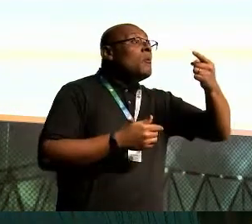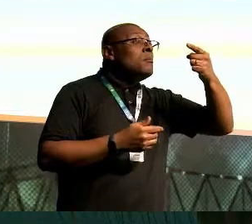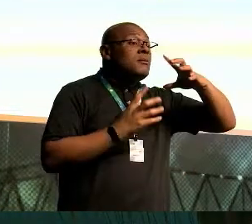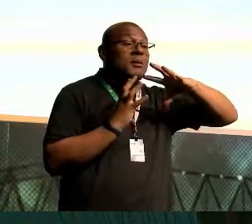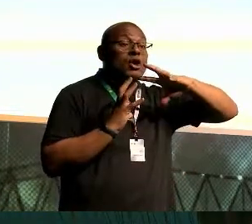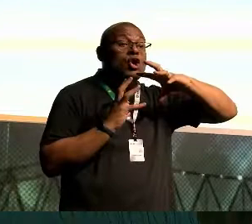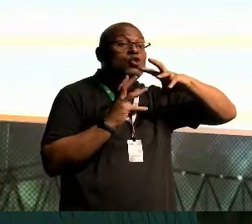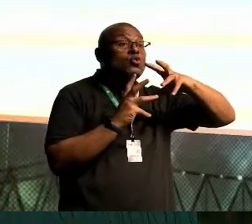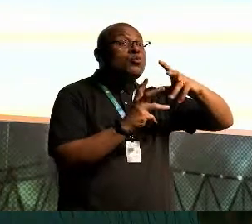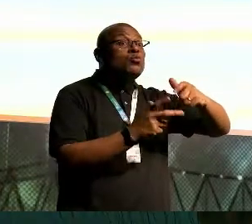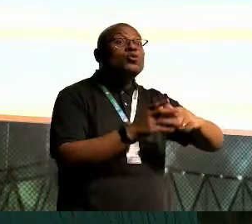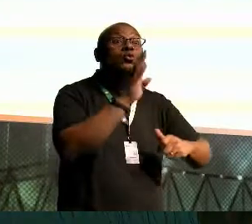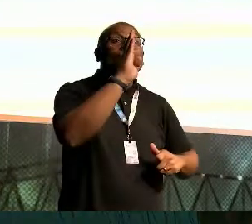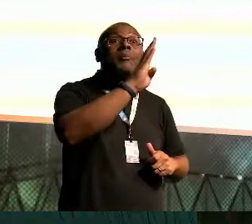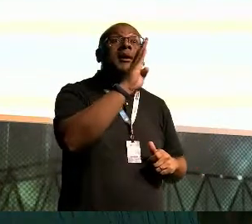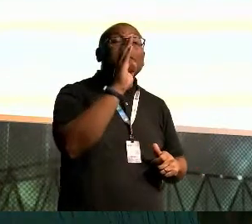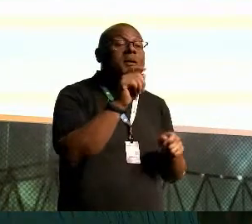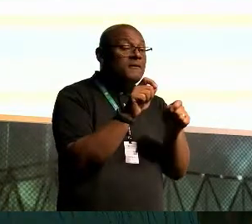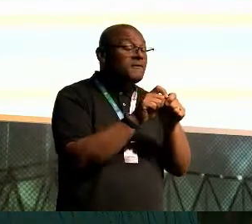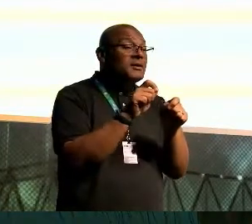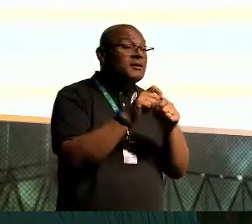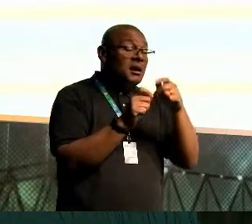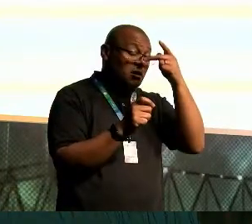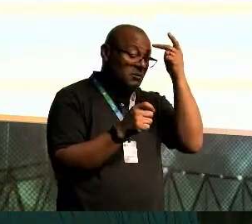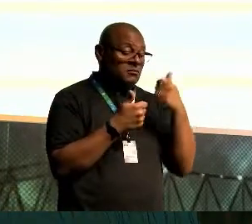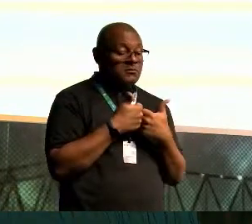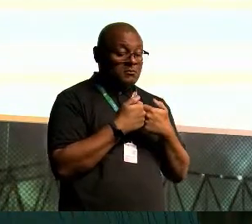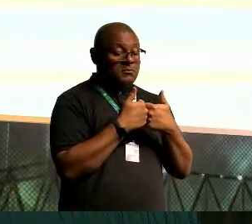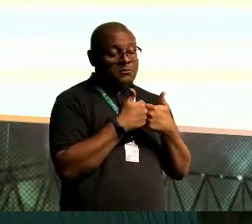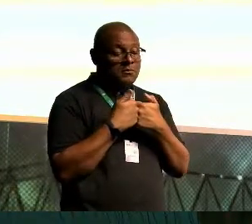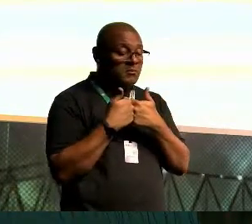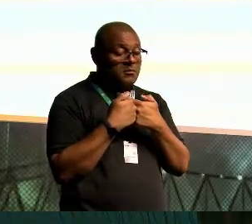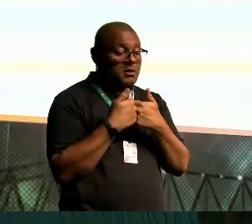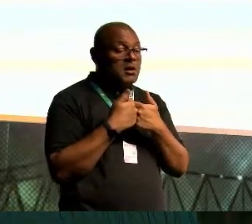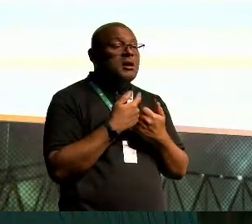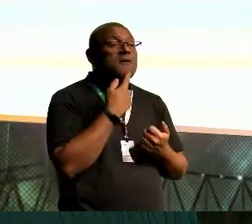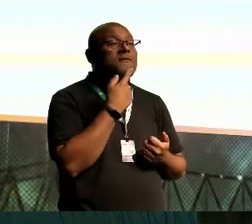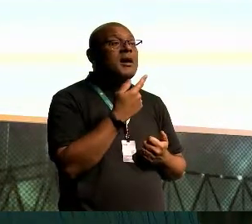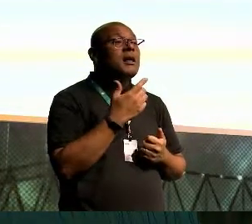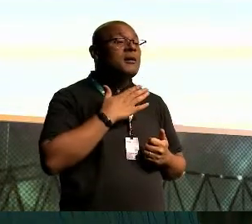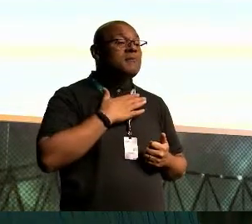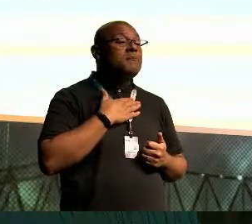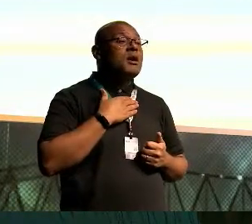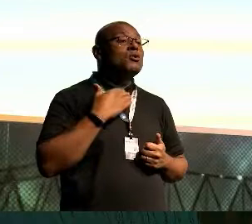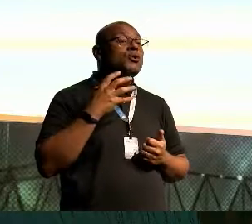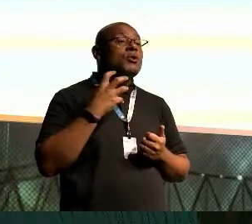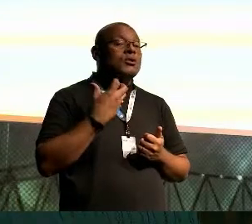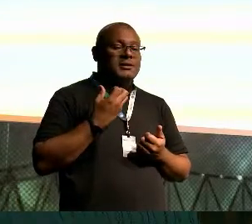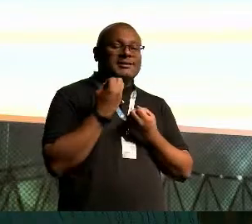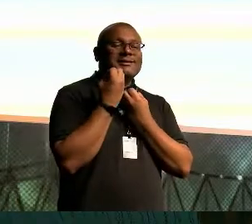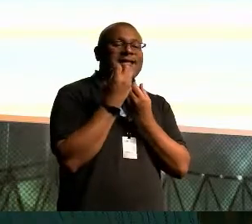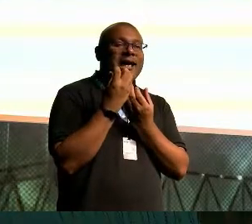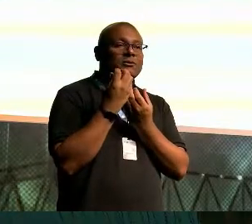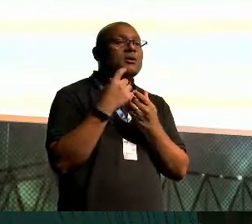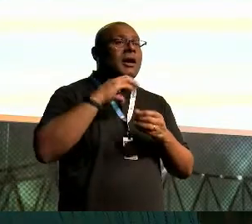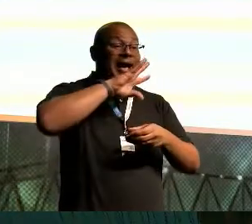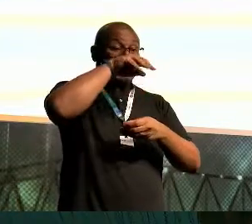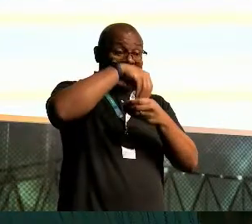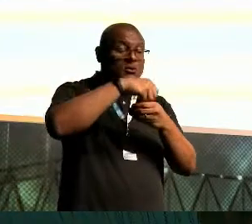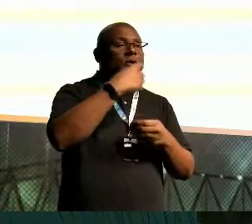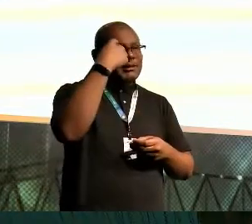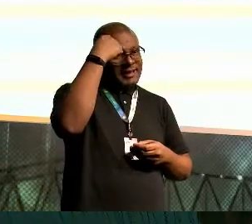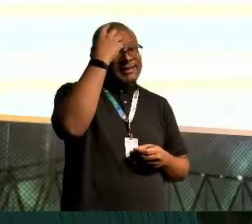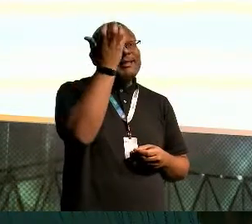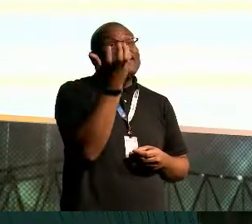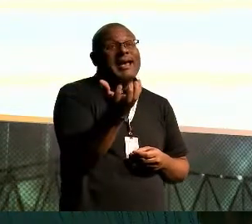isso. Aqui é o WhatsApp do Banco do Brasil, a pessoa vai digitar agora, acho que ela digita trazer meus dados. Aqui já vai ter uma inteligência, né? Então, trazer